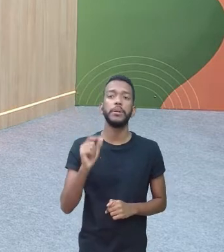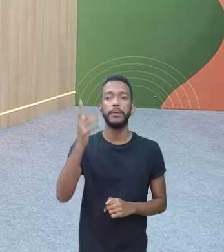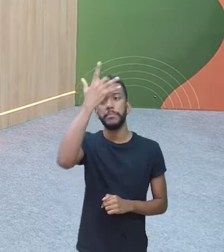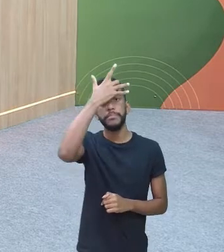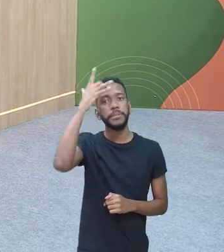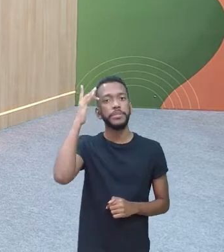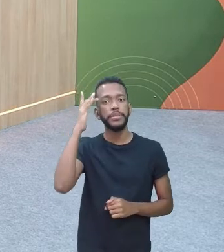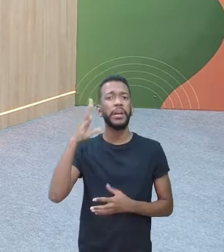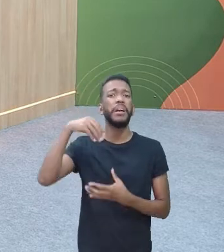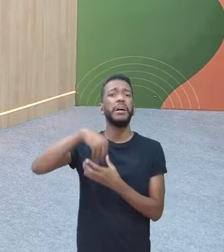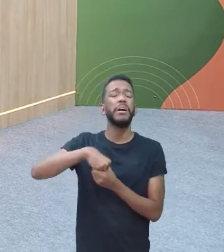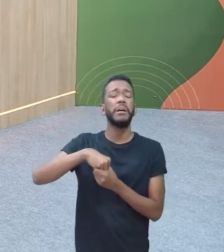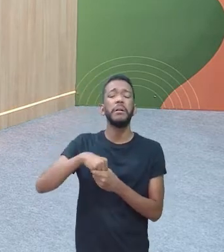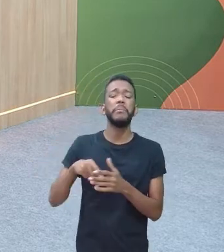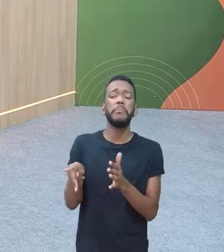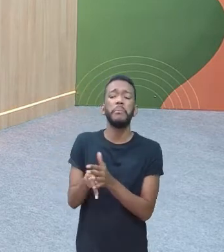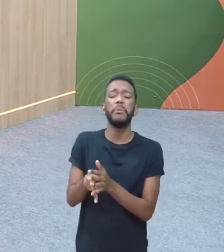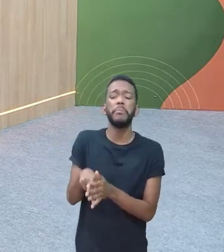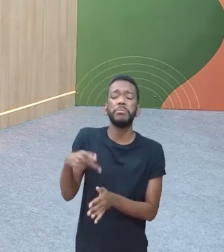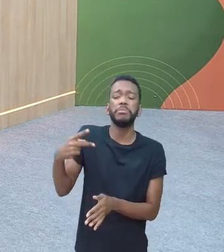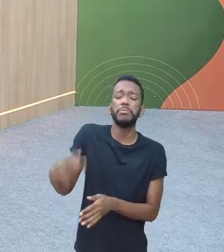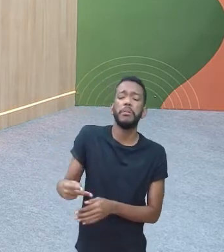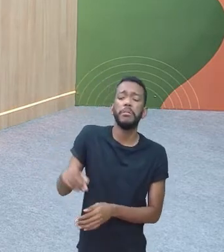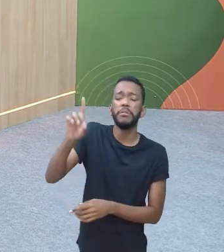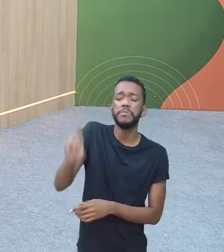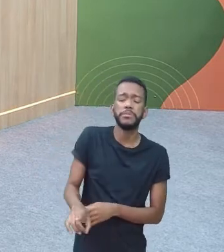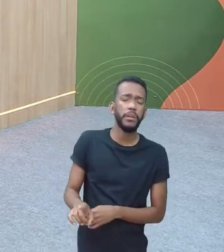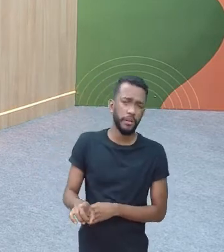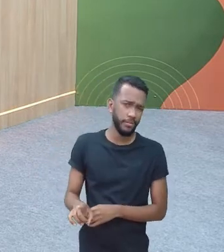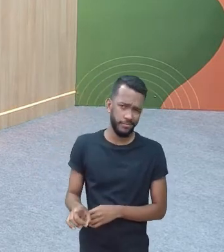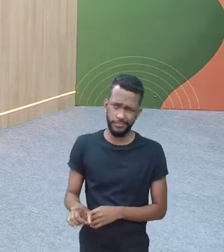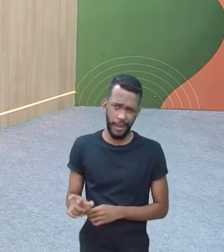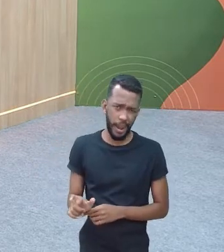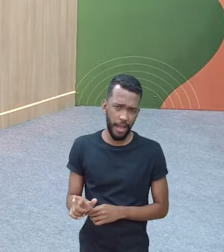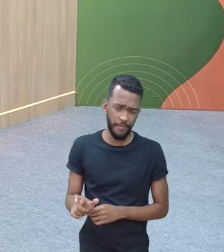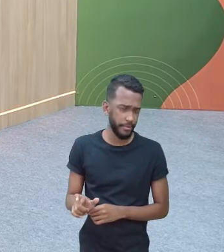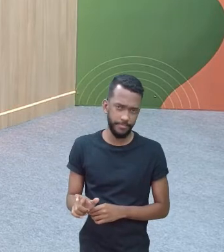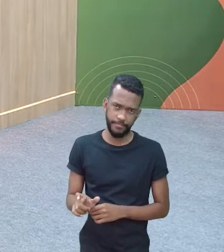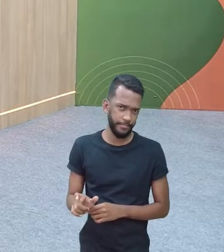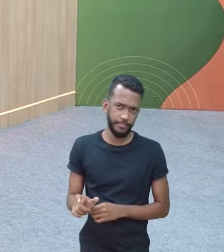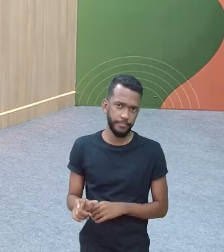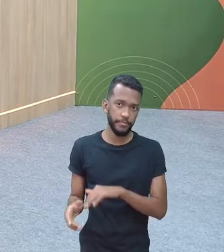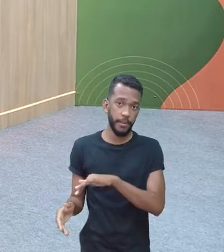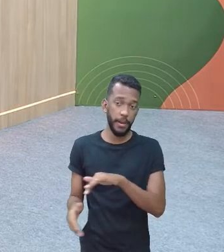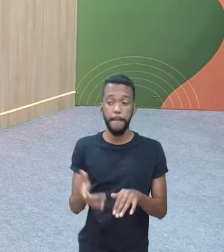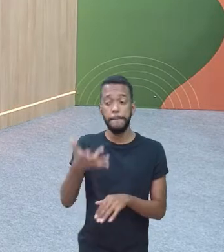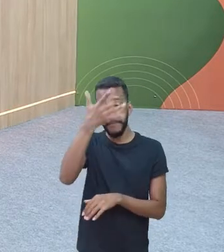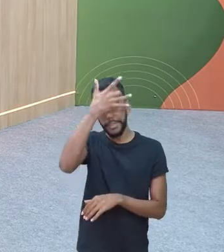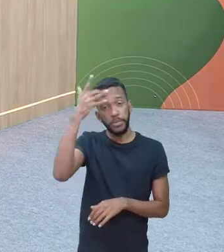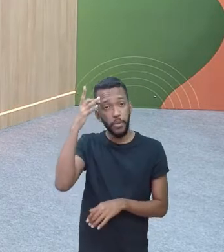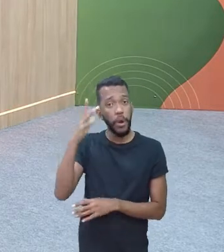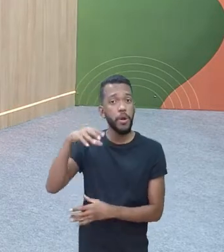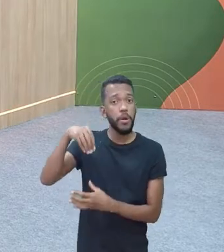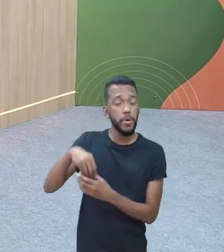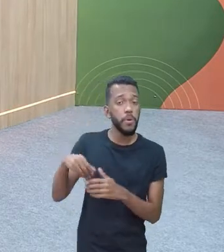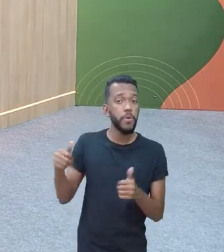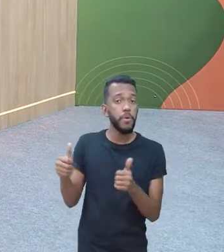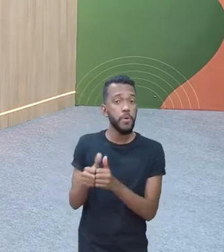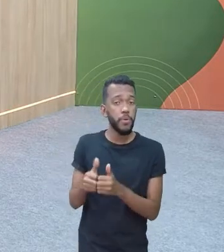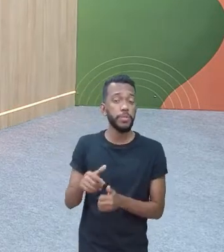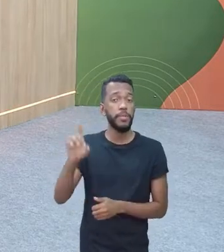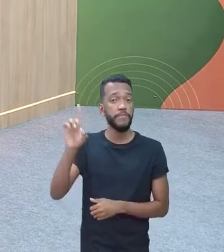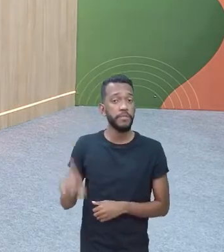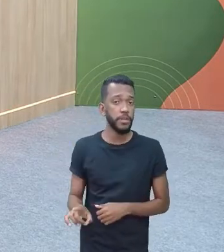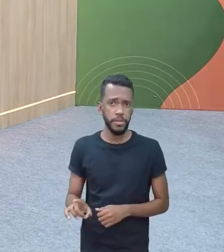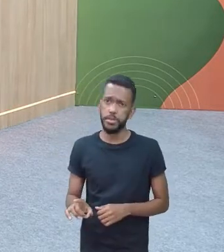pessoas portadoras de deficiência. Isso é um termo que não se usa mais, são pessoas com deficiência, certo? É o termo que a gente vai utilizar e que